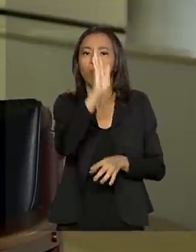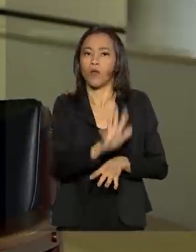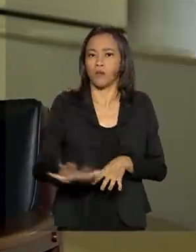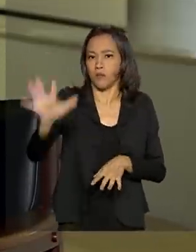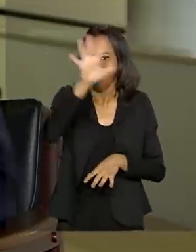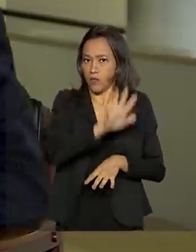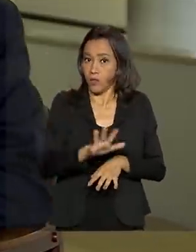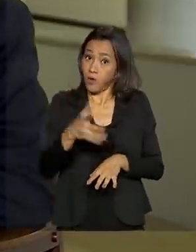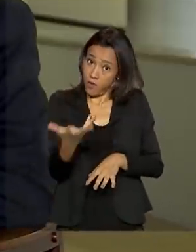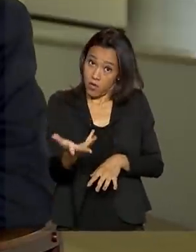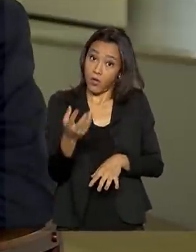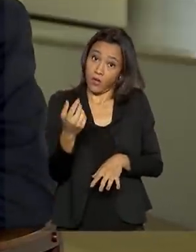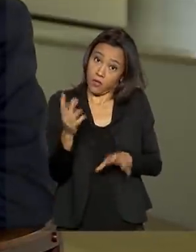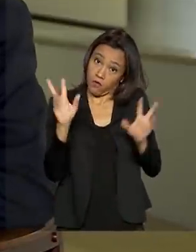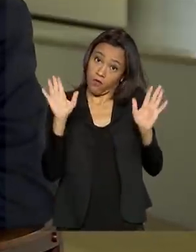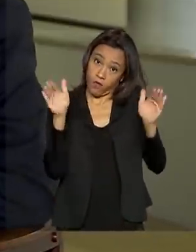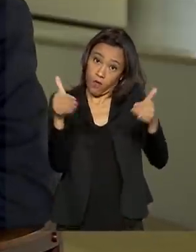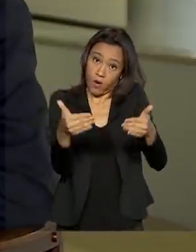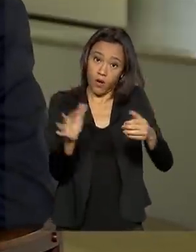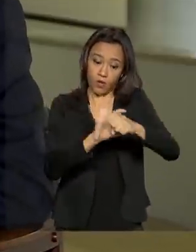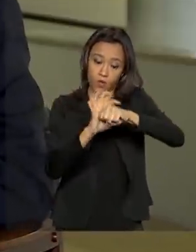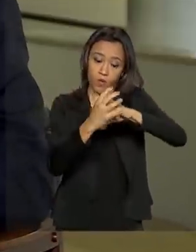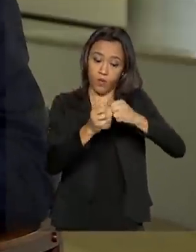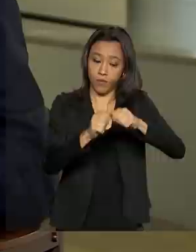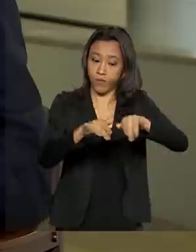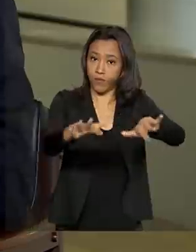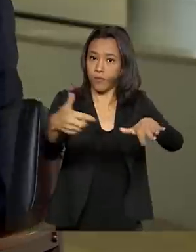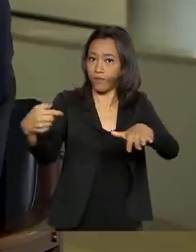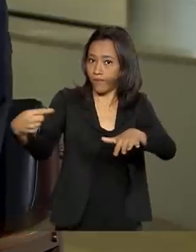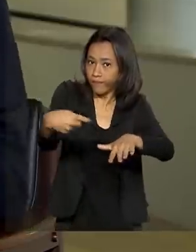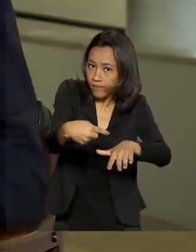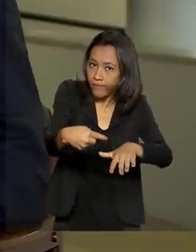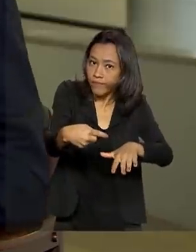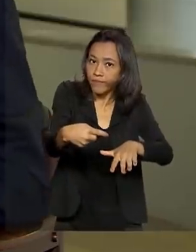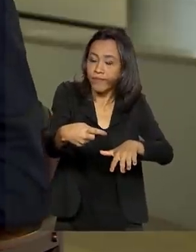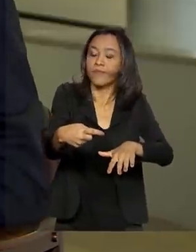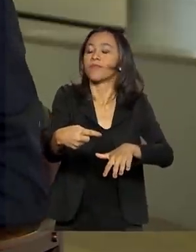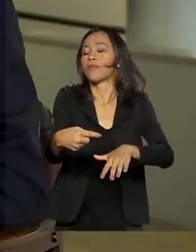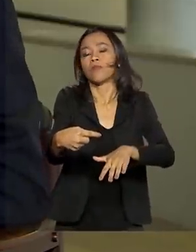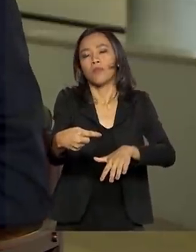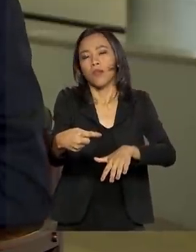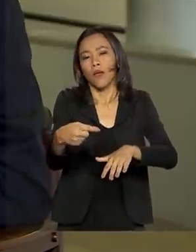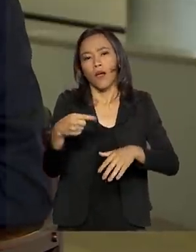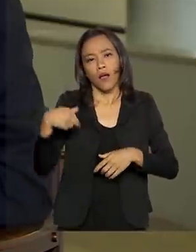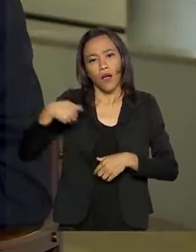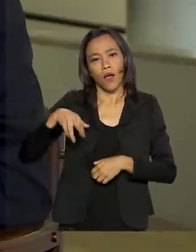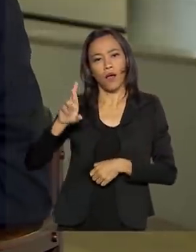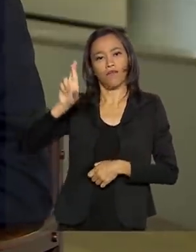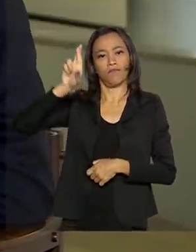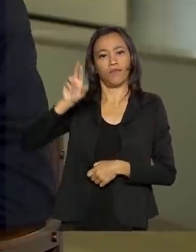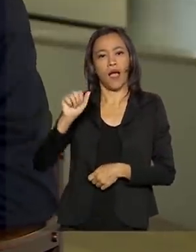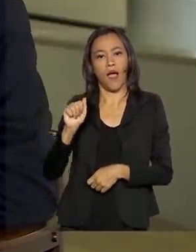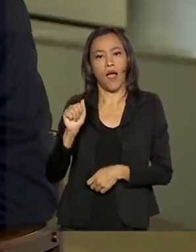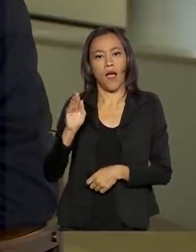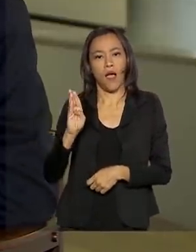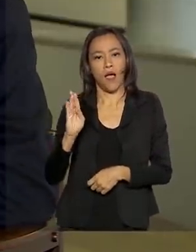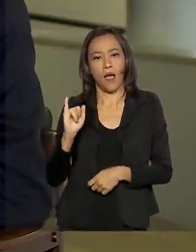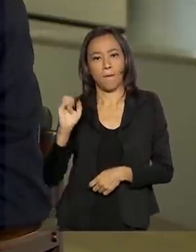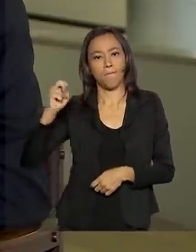do Covid-19, acabou a ABIN